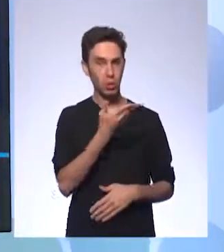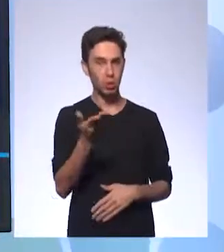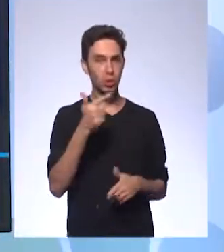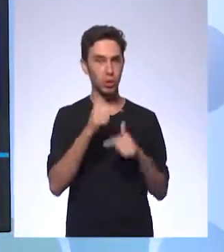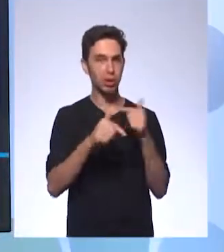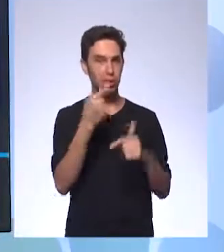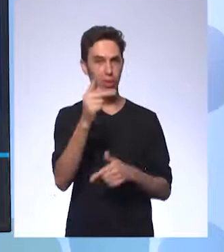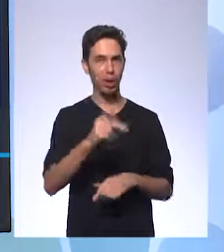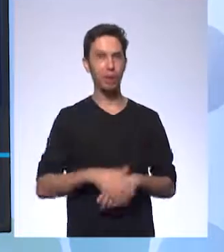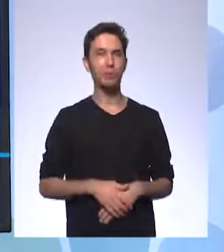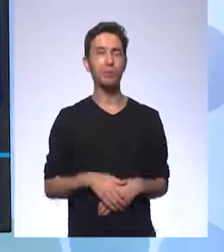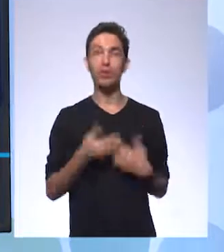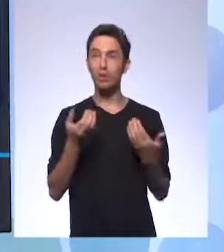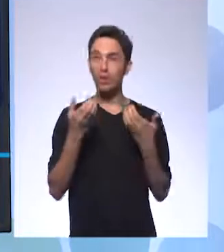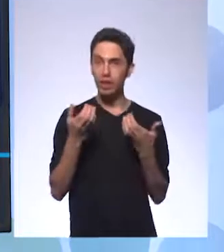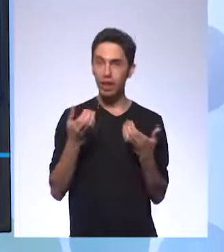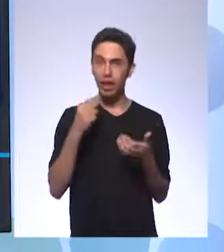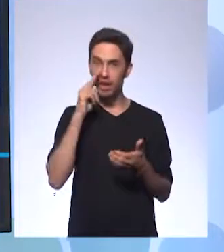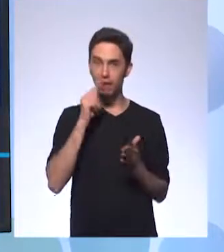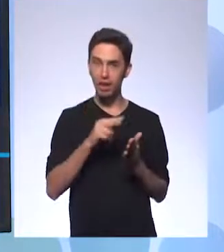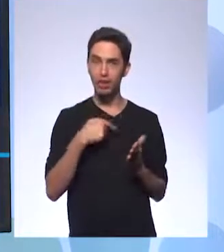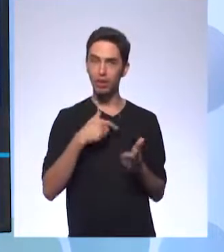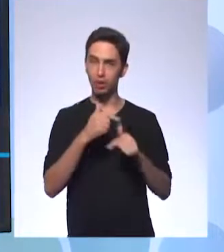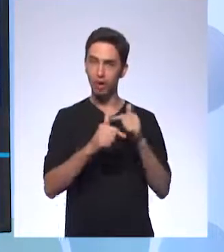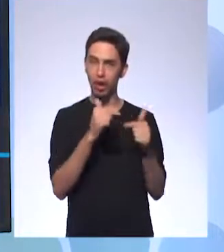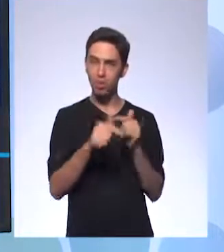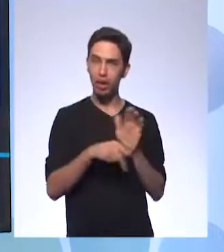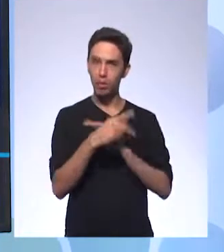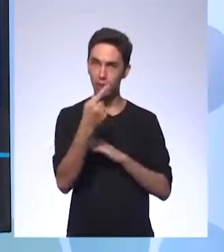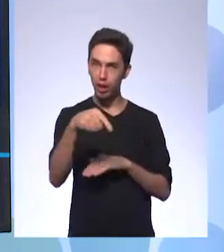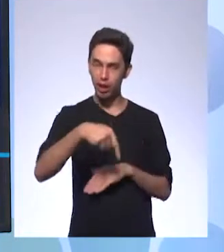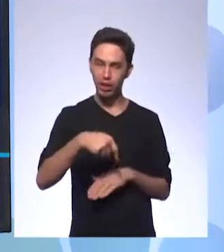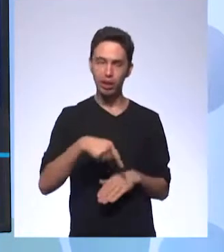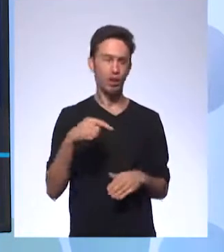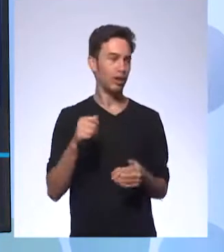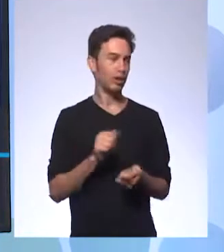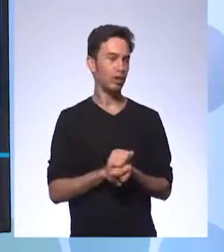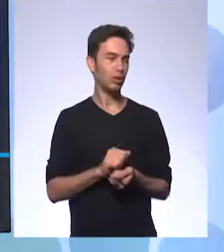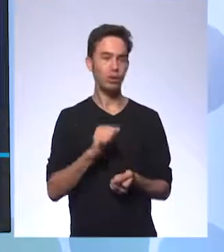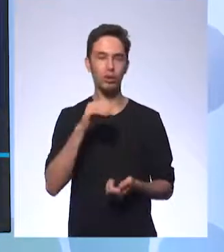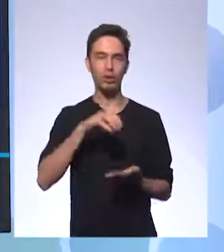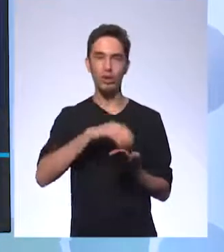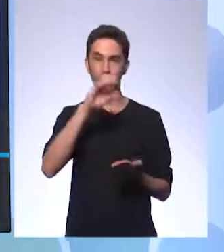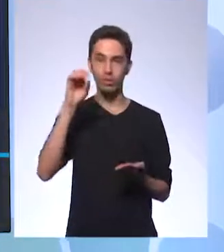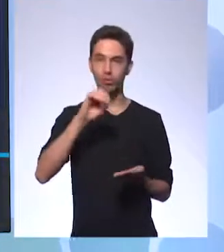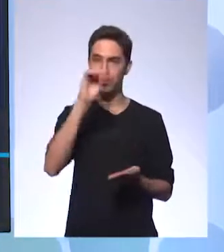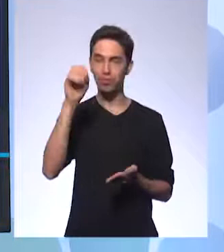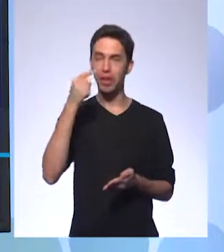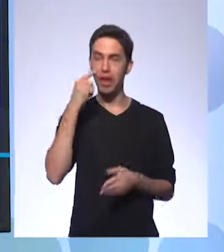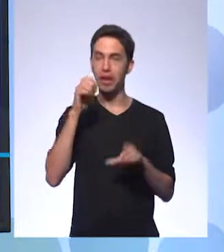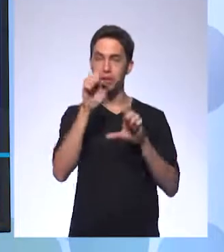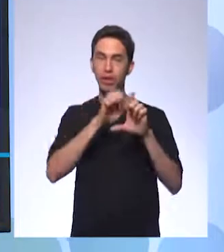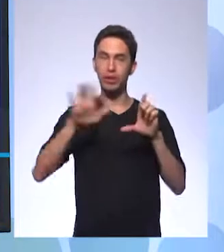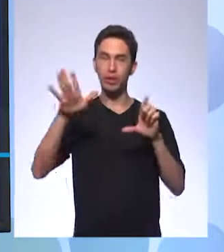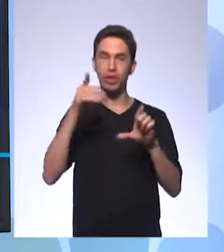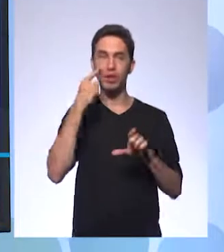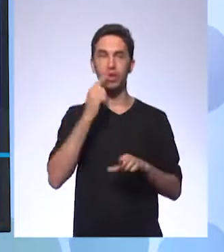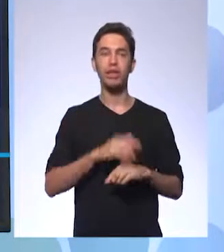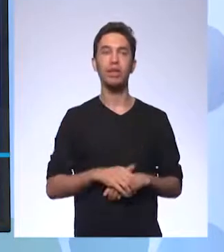você quer ver os seus trabalhos exibidos aqui no CMSP, manda os seus trabalhos aí para a hashtag